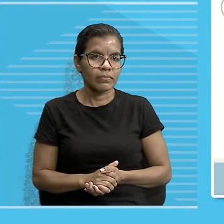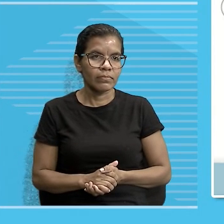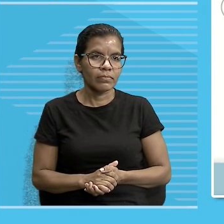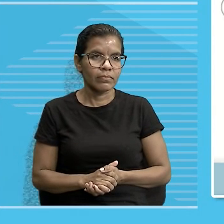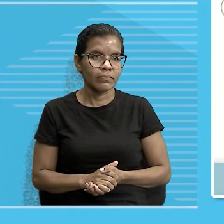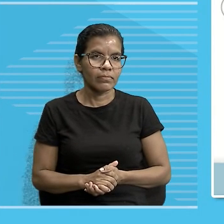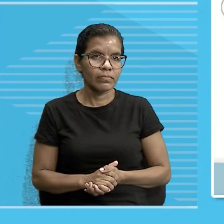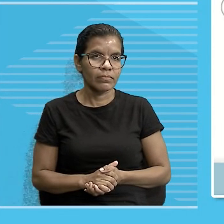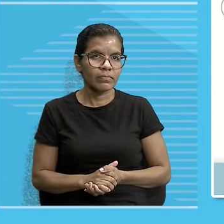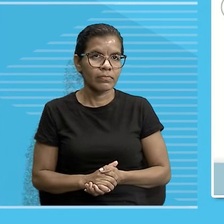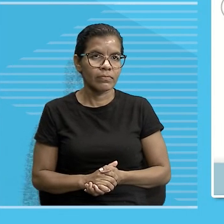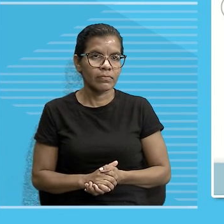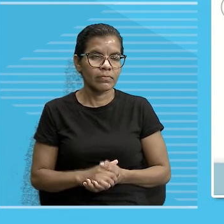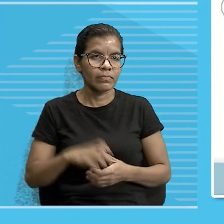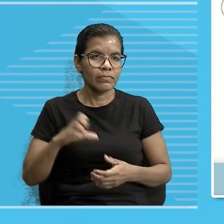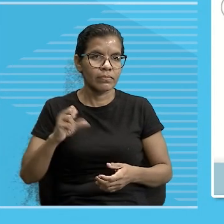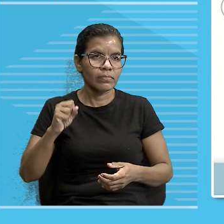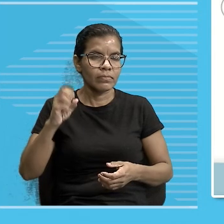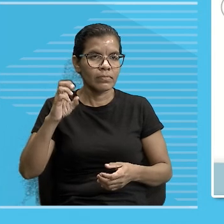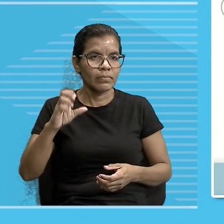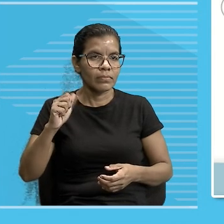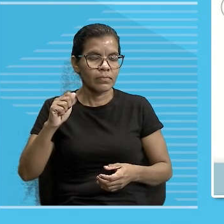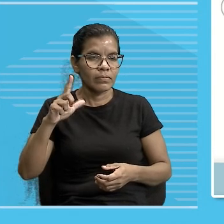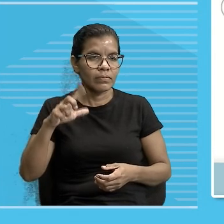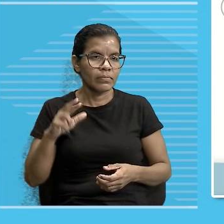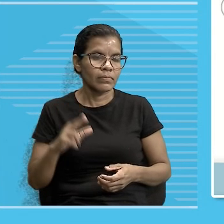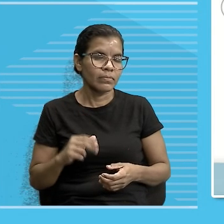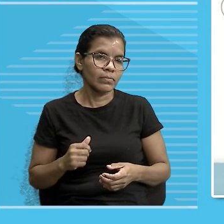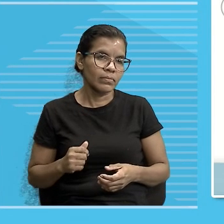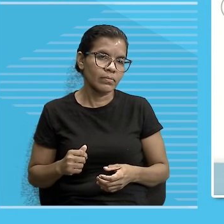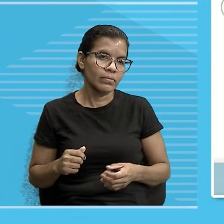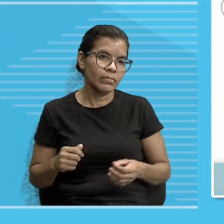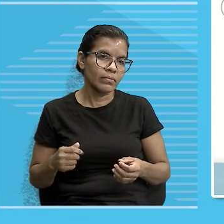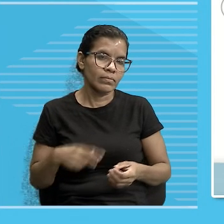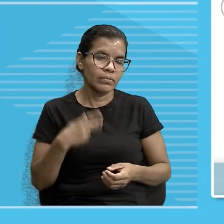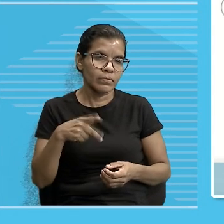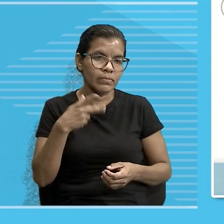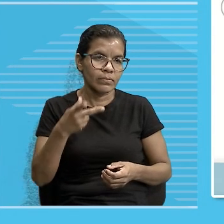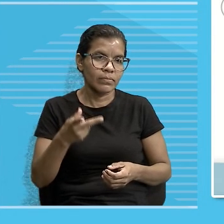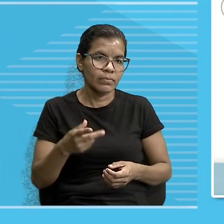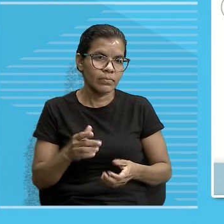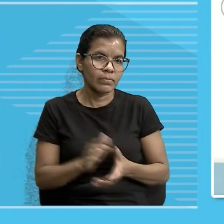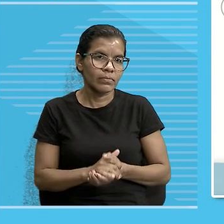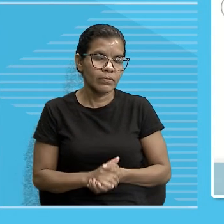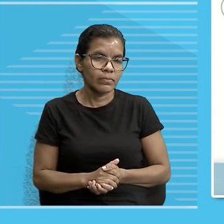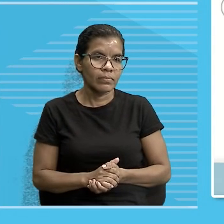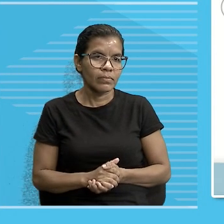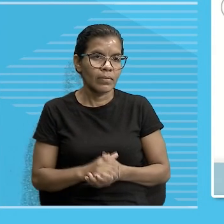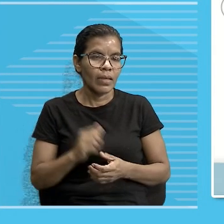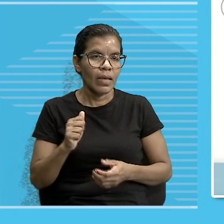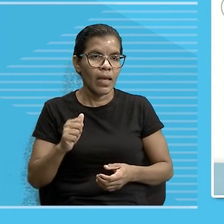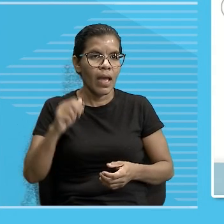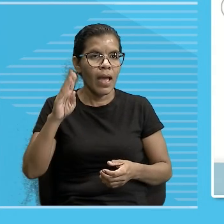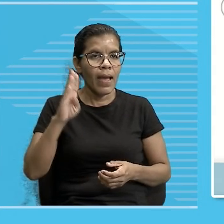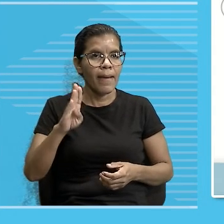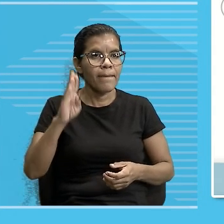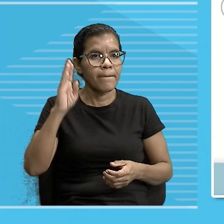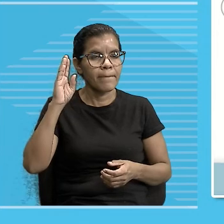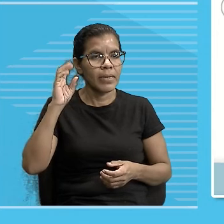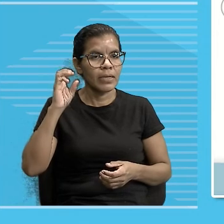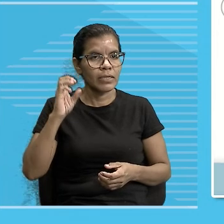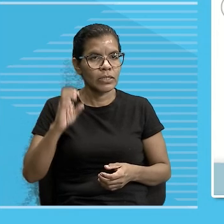Essa escala, ela também é chamada de escala absoluta.